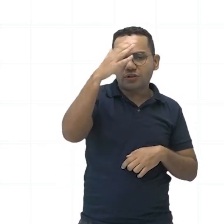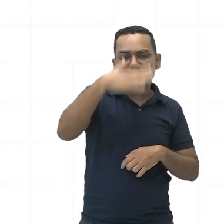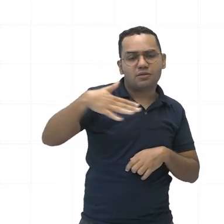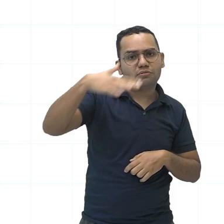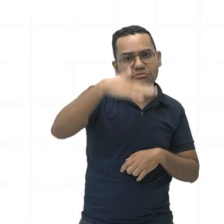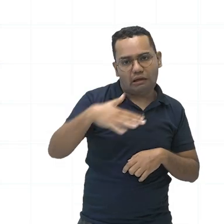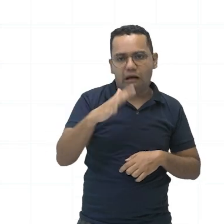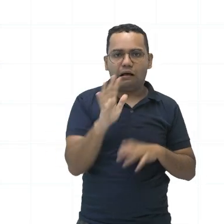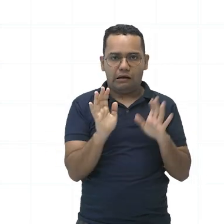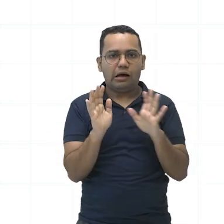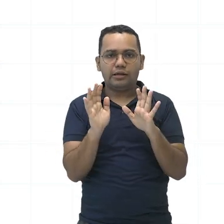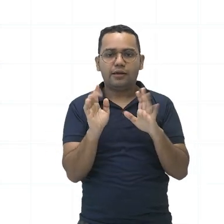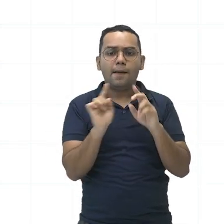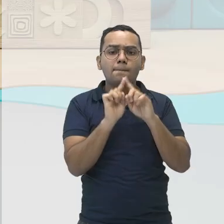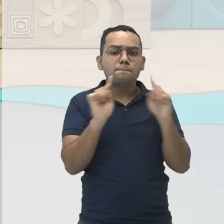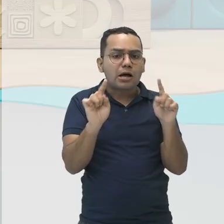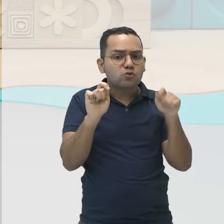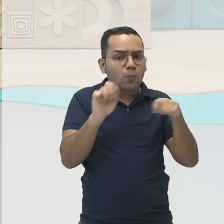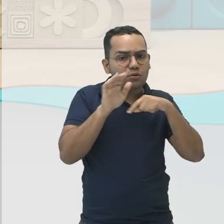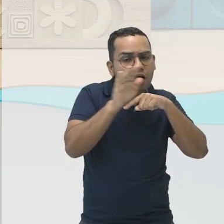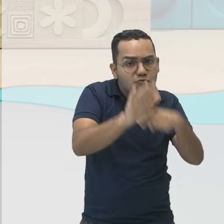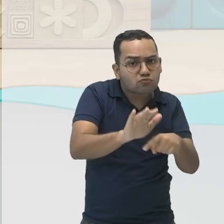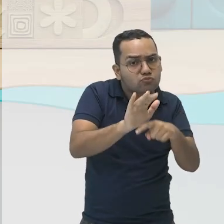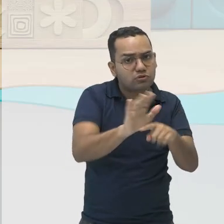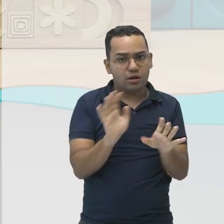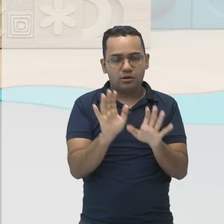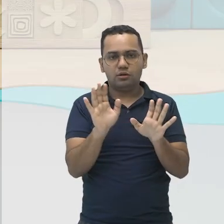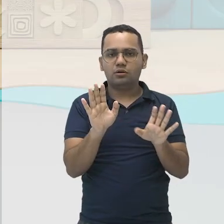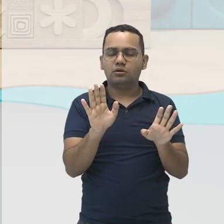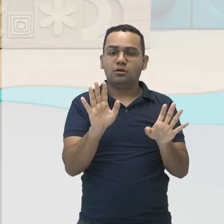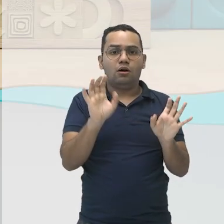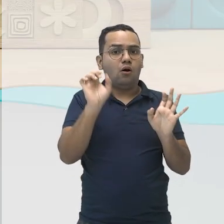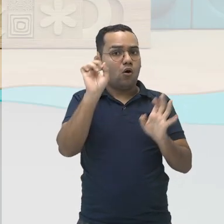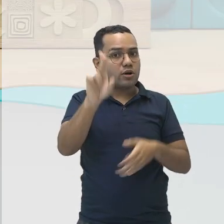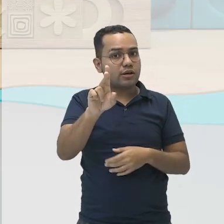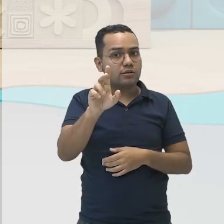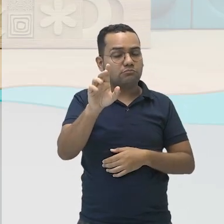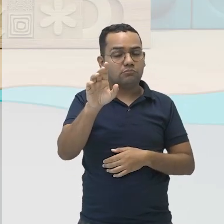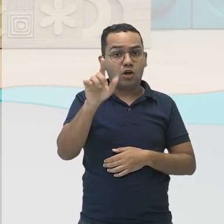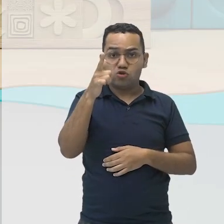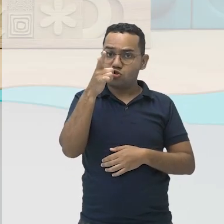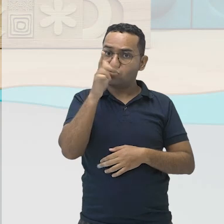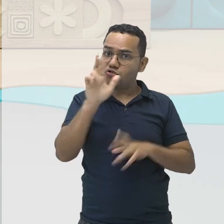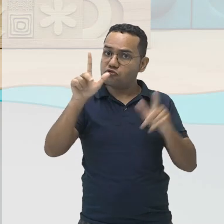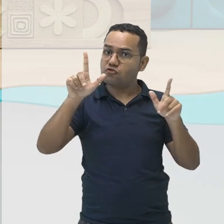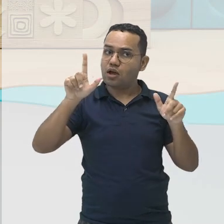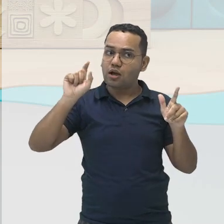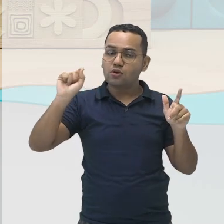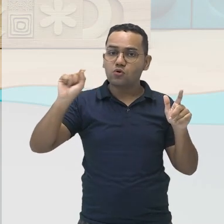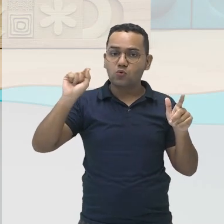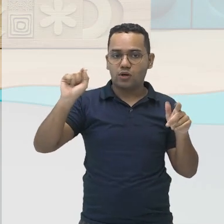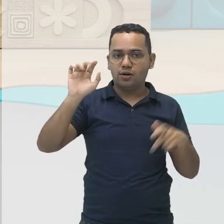Ou seja, a não ser que você futuramente aí seja um profissional da área de saúde que tenha